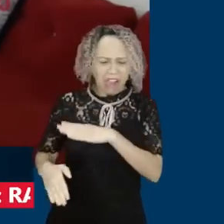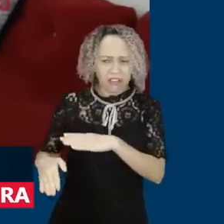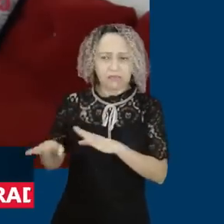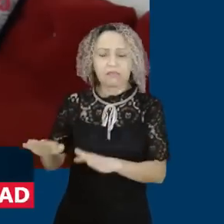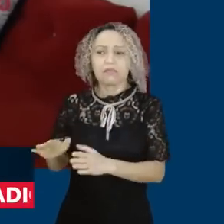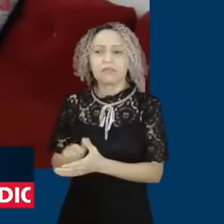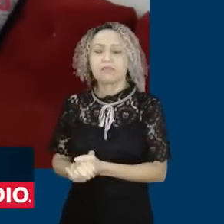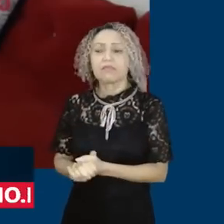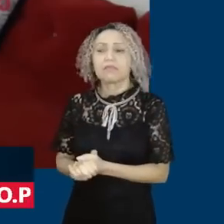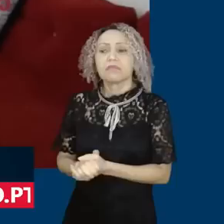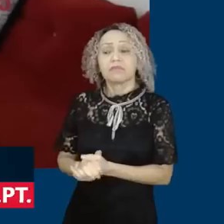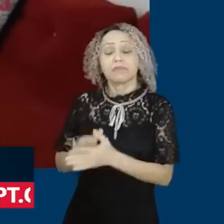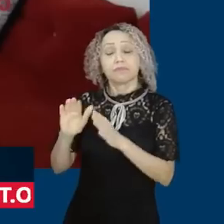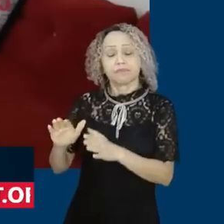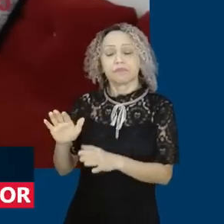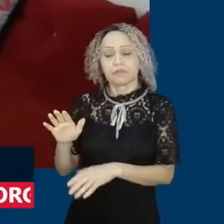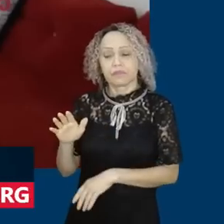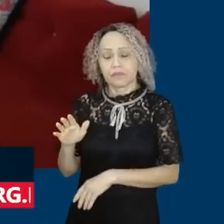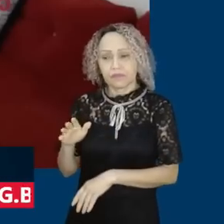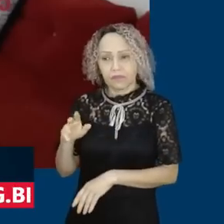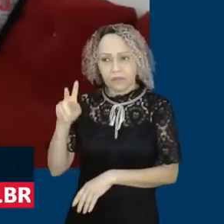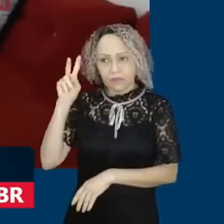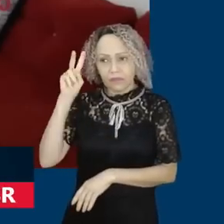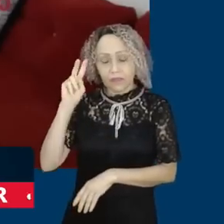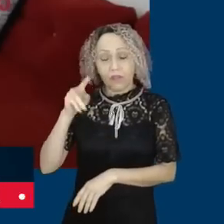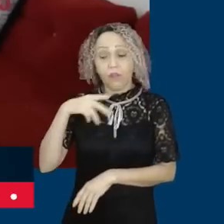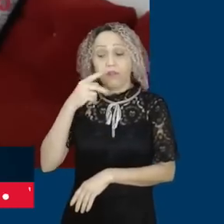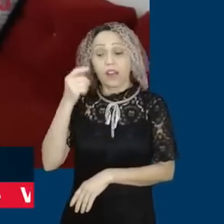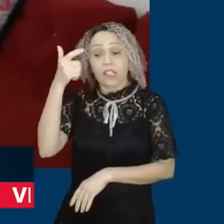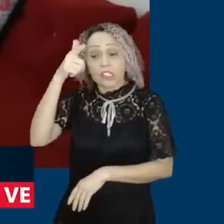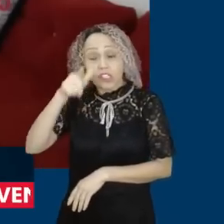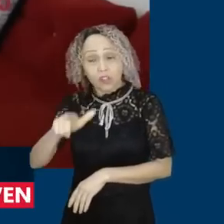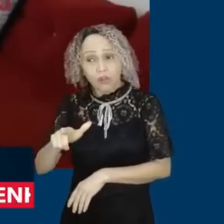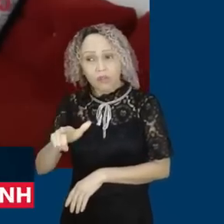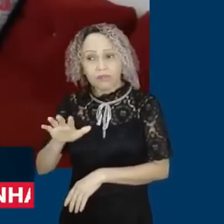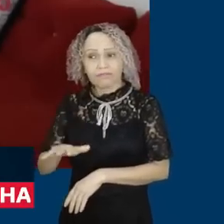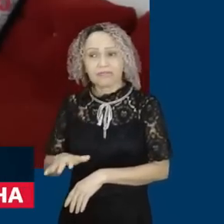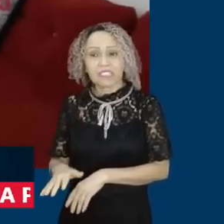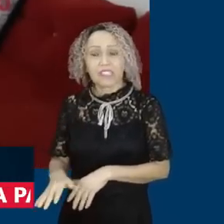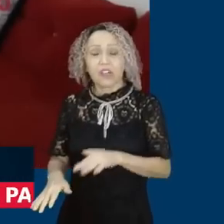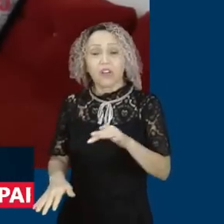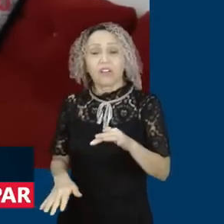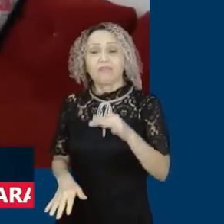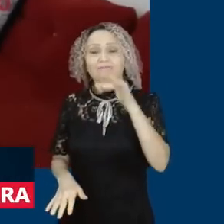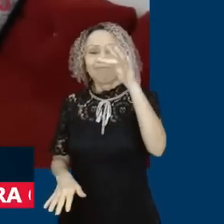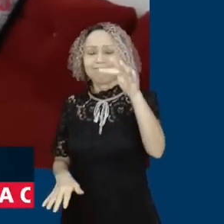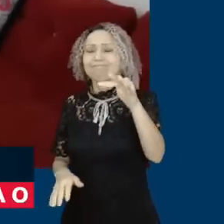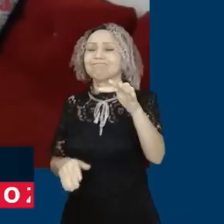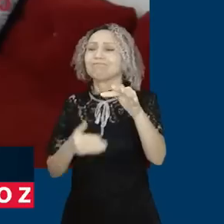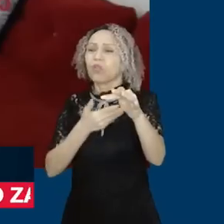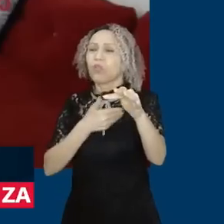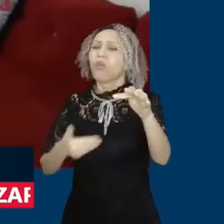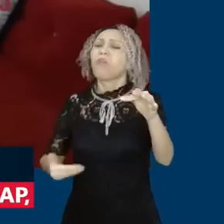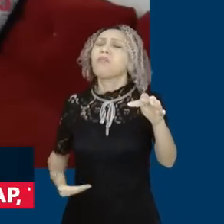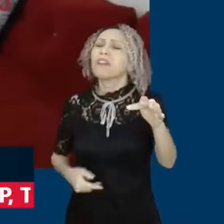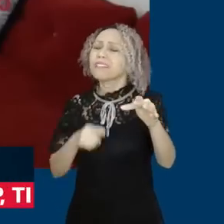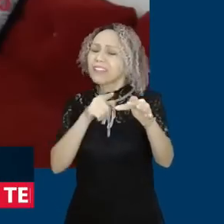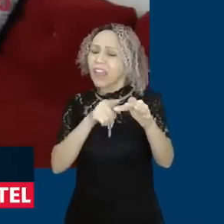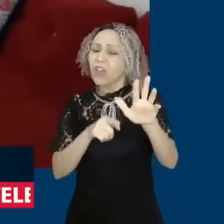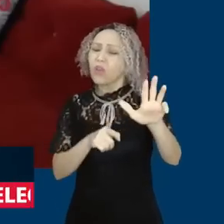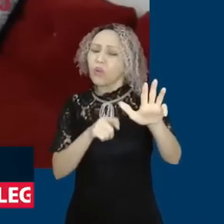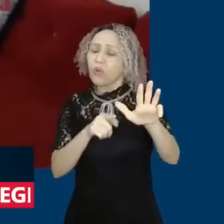quando relembra o que eu já disse aqui, que é o futuro governo quem vai resolver as contas do desastre